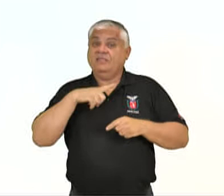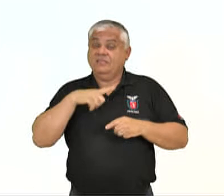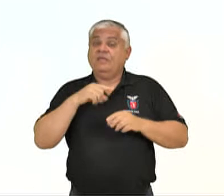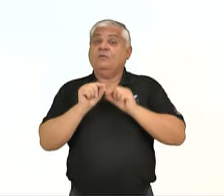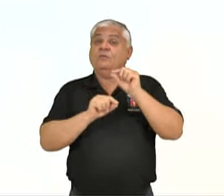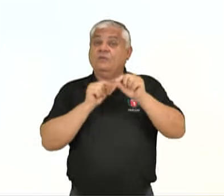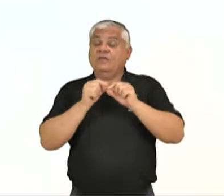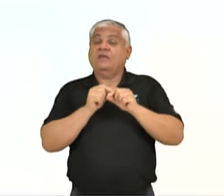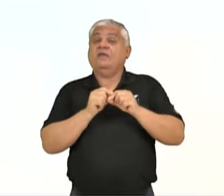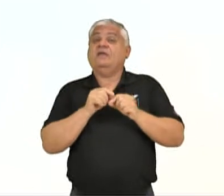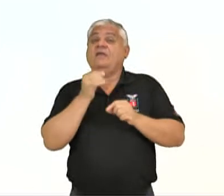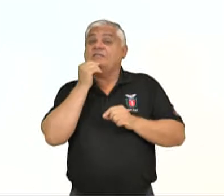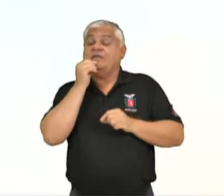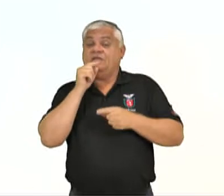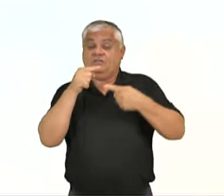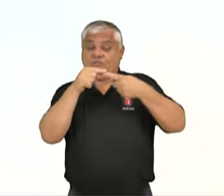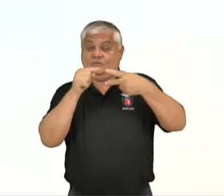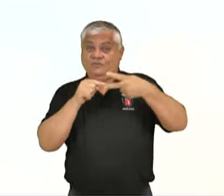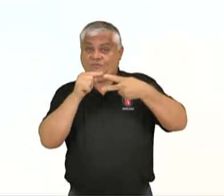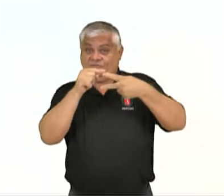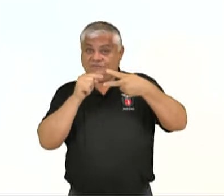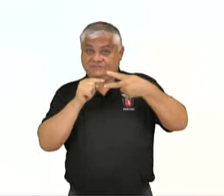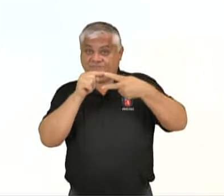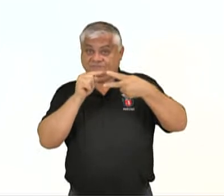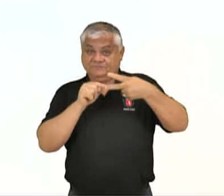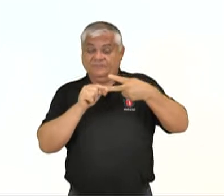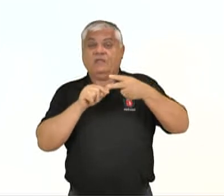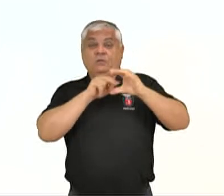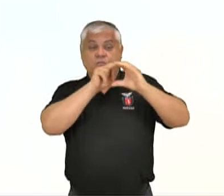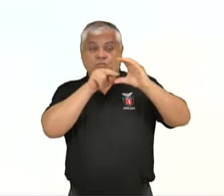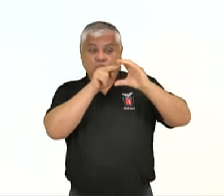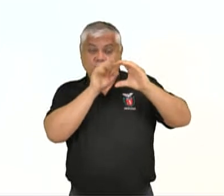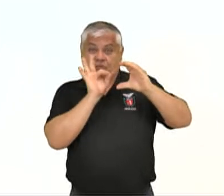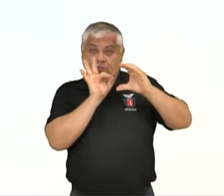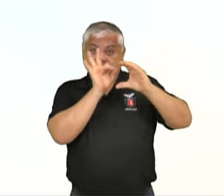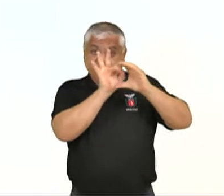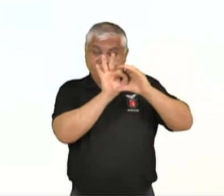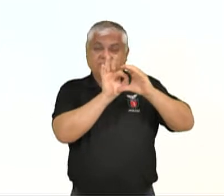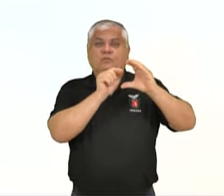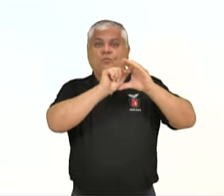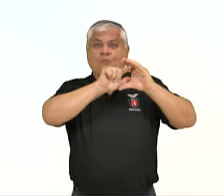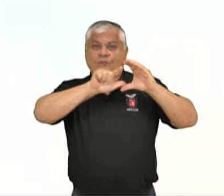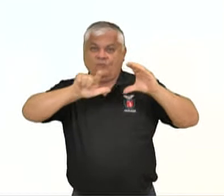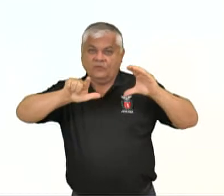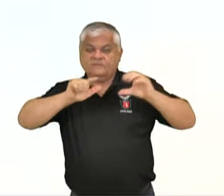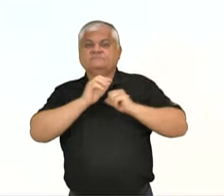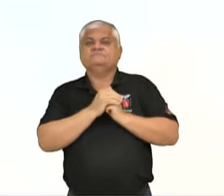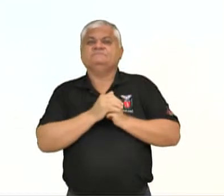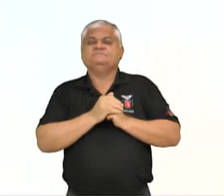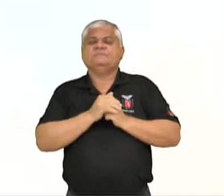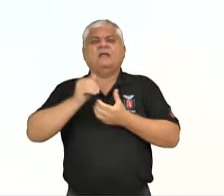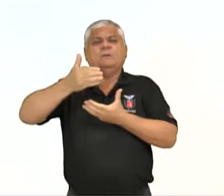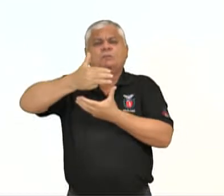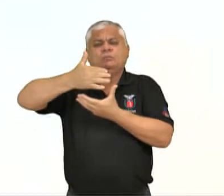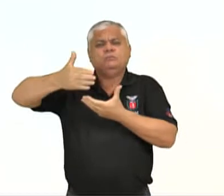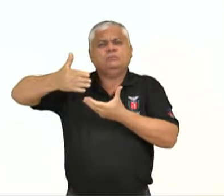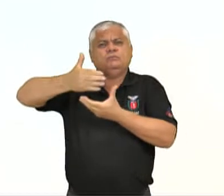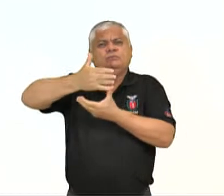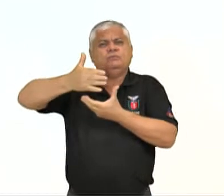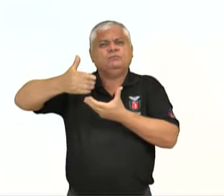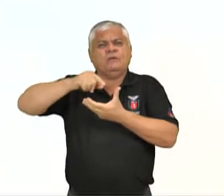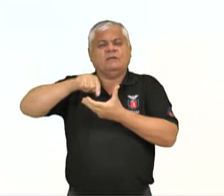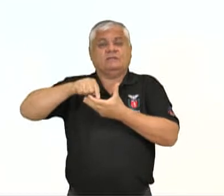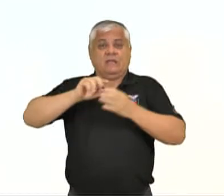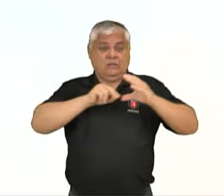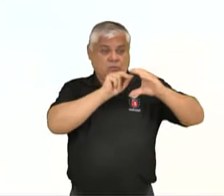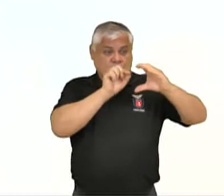e que lhes conferem dois compartimentos, o núcleo e o citoplasma. O núcleo é onde o DNA